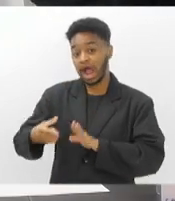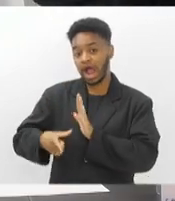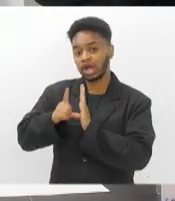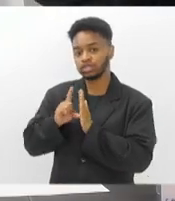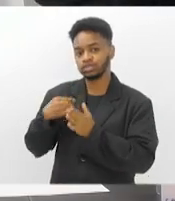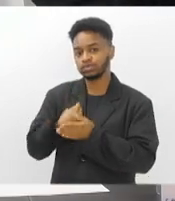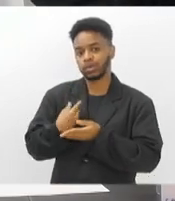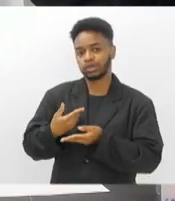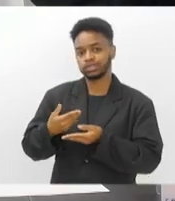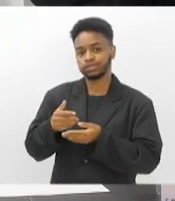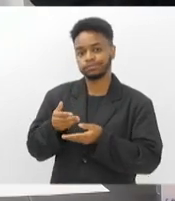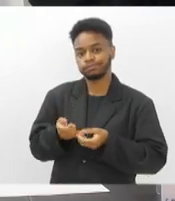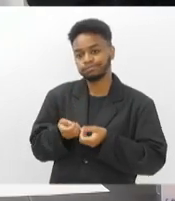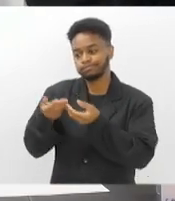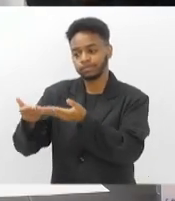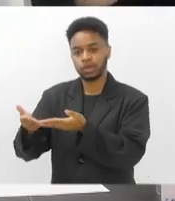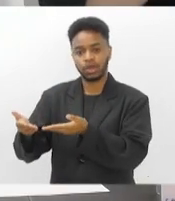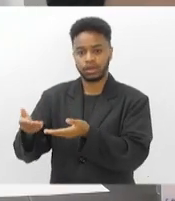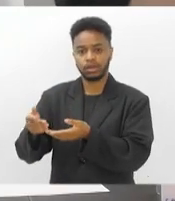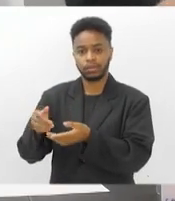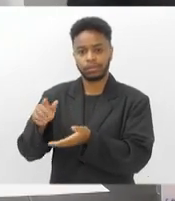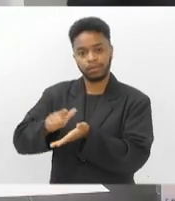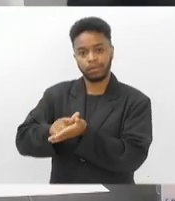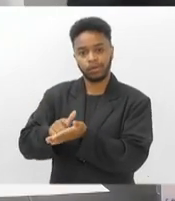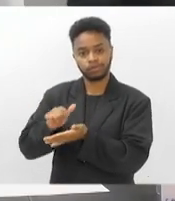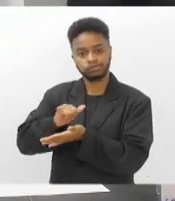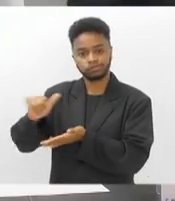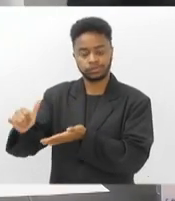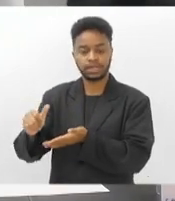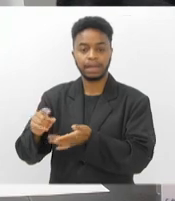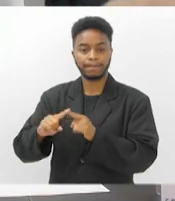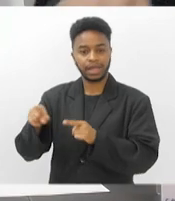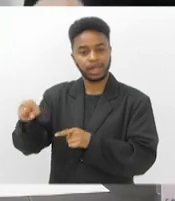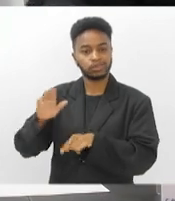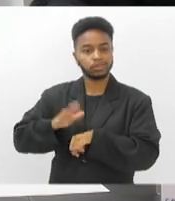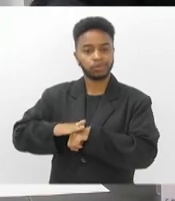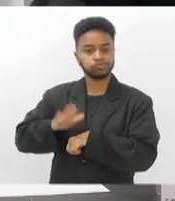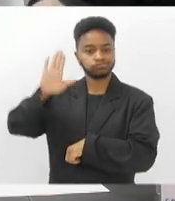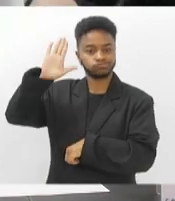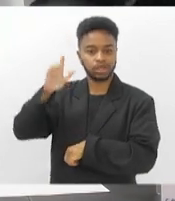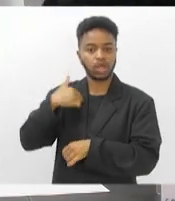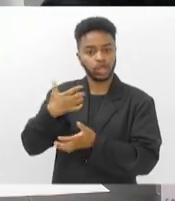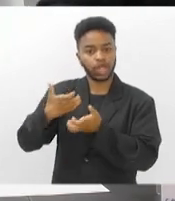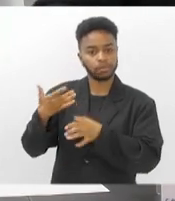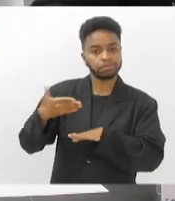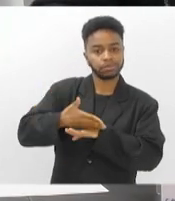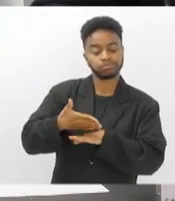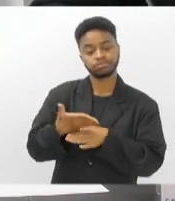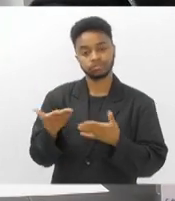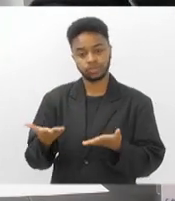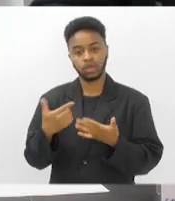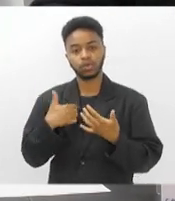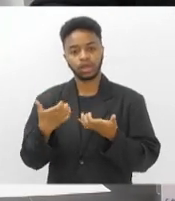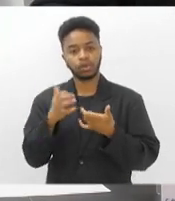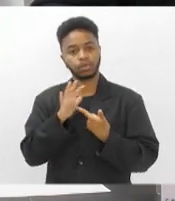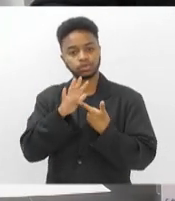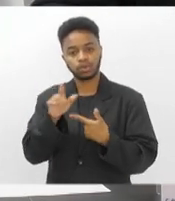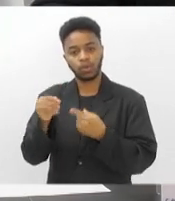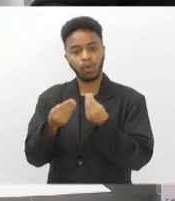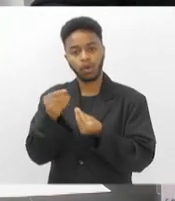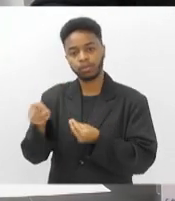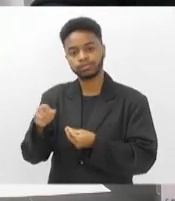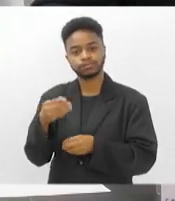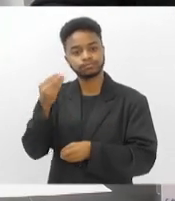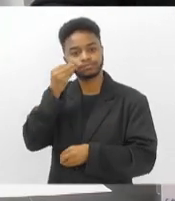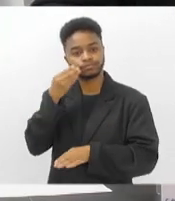convite se dispôs a estar gostaria de registrar essa a atitude ativa e positiva do Fred também da abrangem está